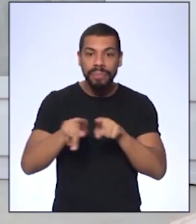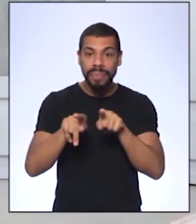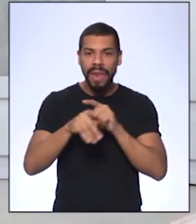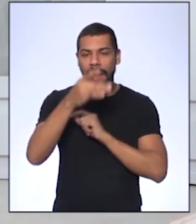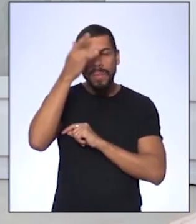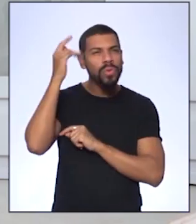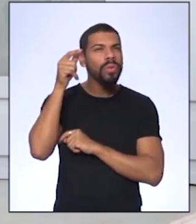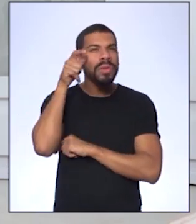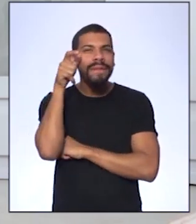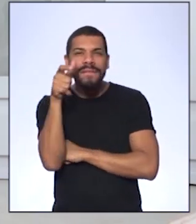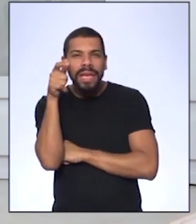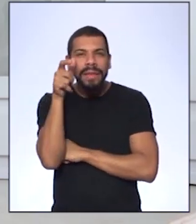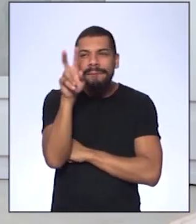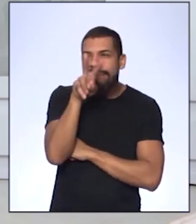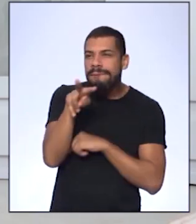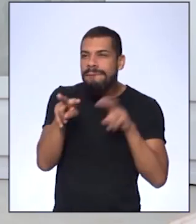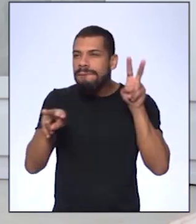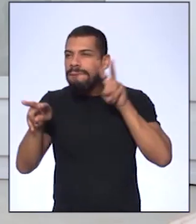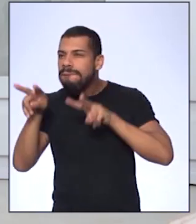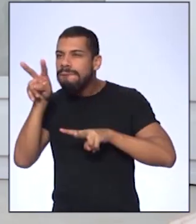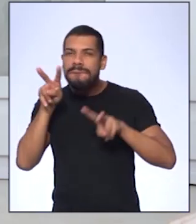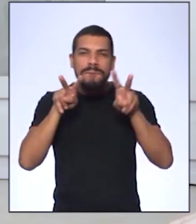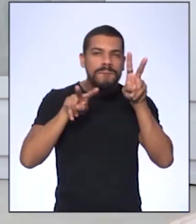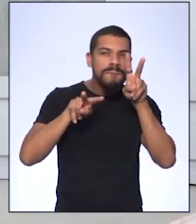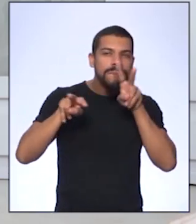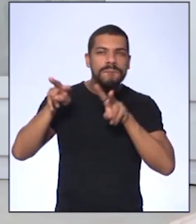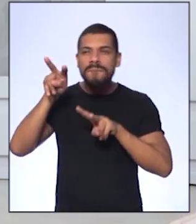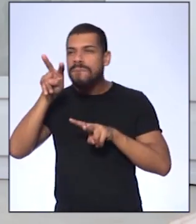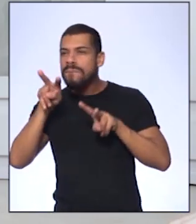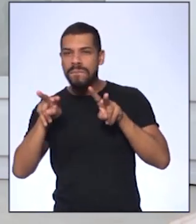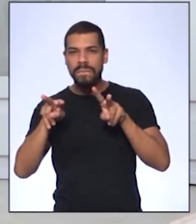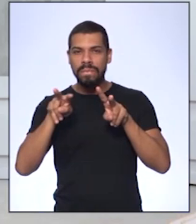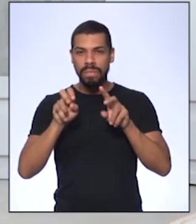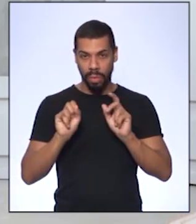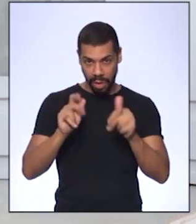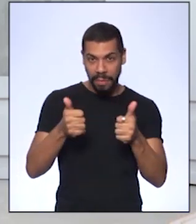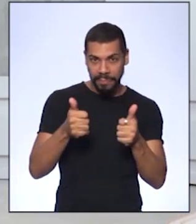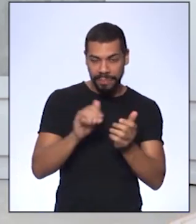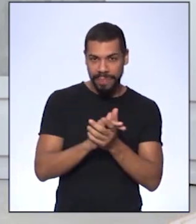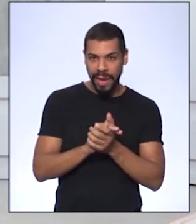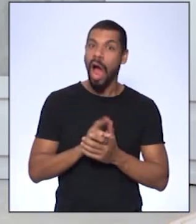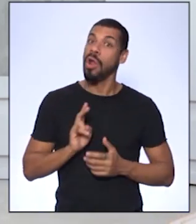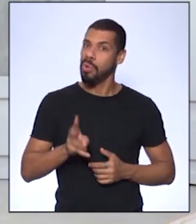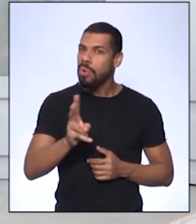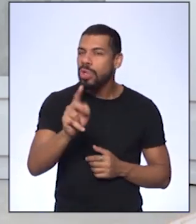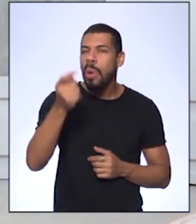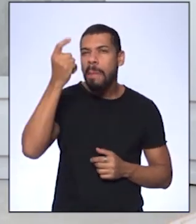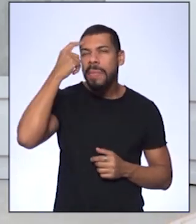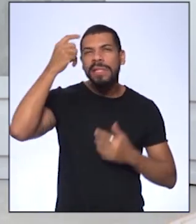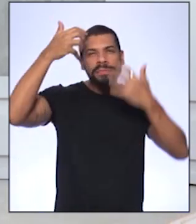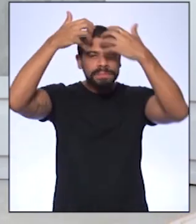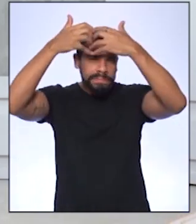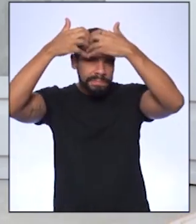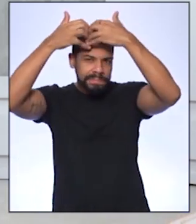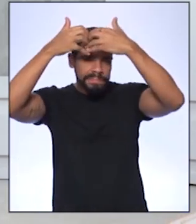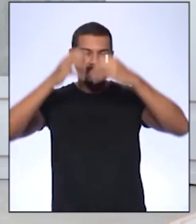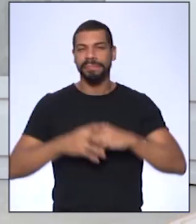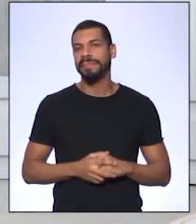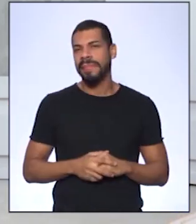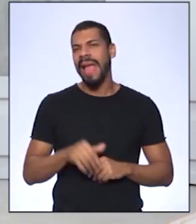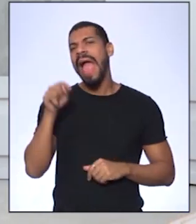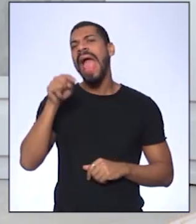ó, ouvindo, lendo, e essa mensagem passa por um canal. Excelente! Agora vamos continuar pensando assim, ó.